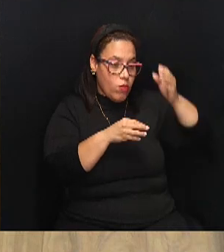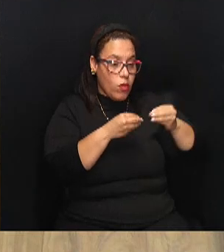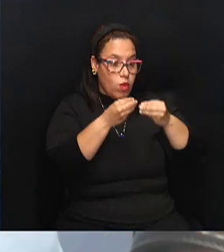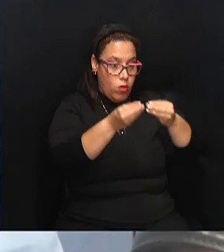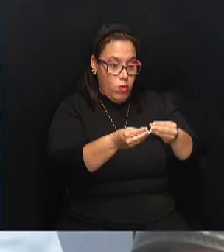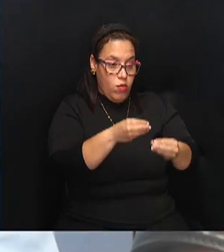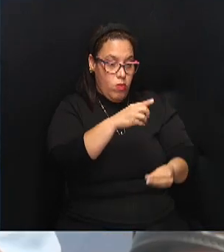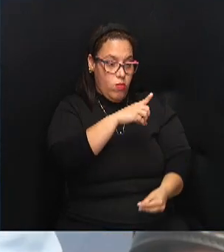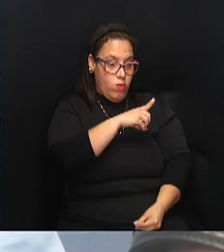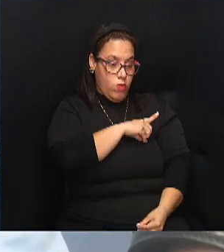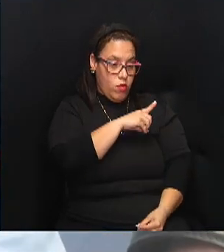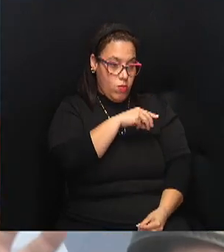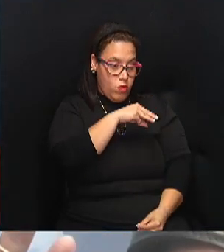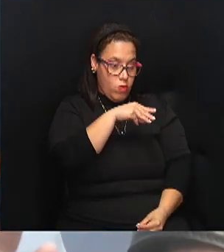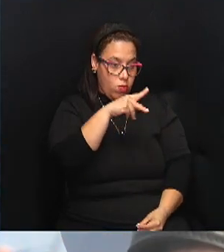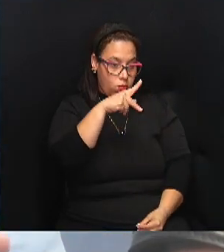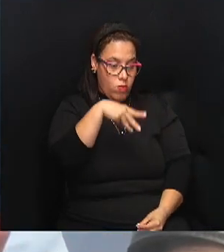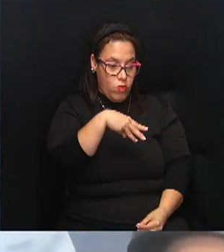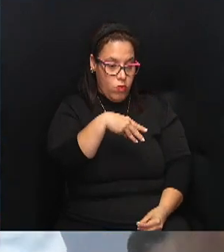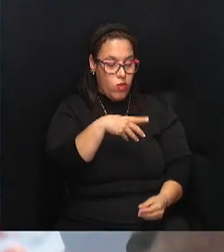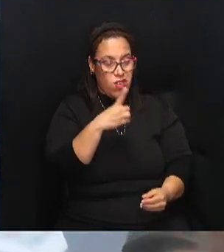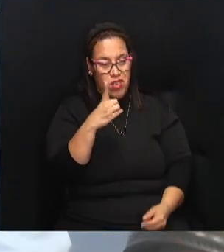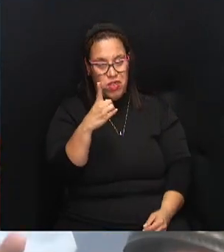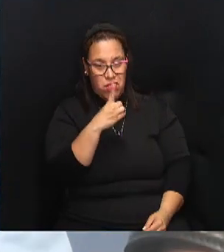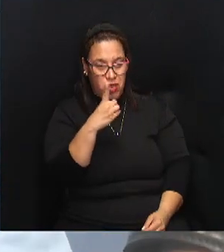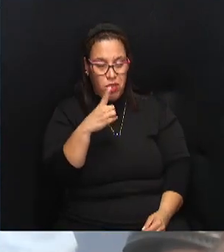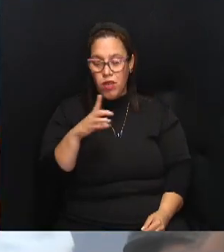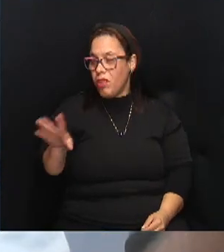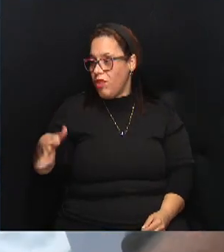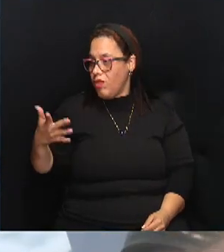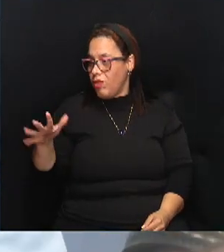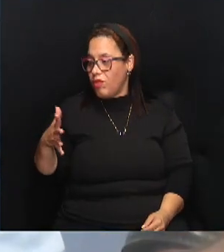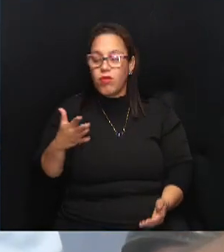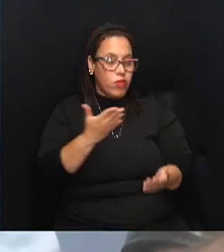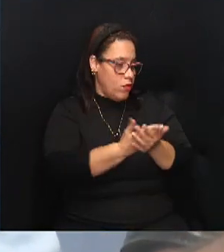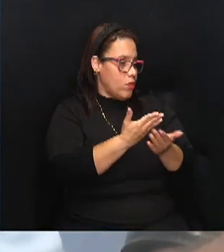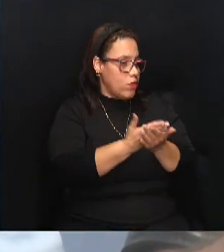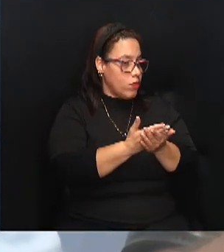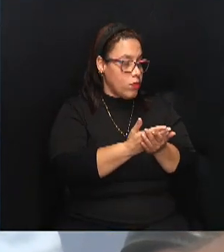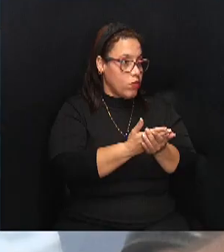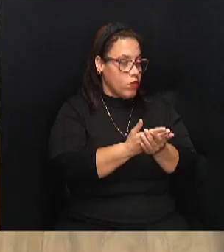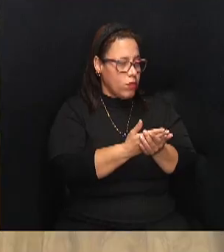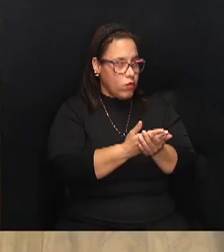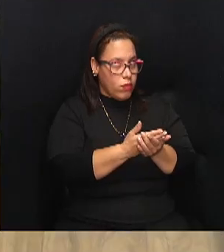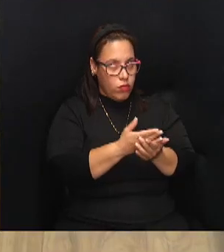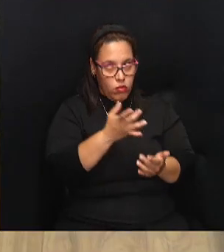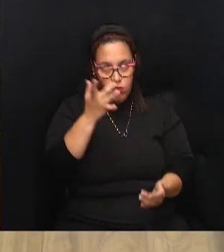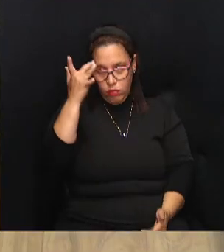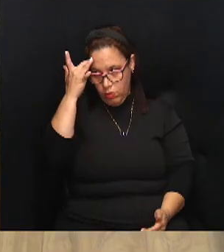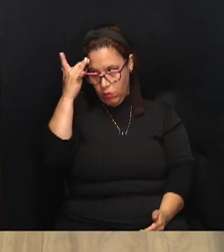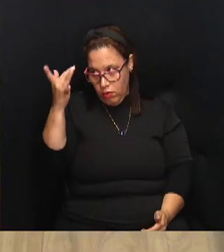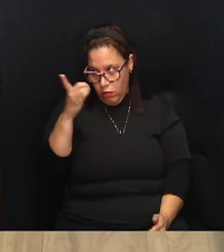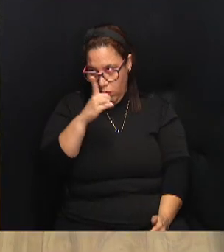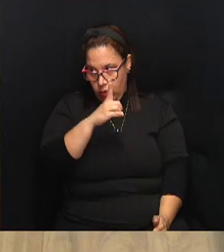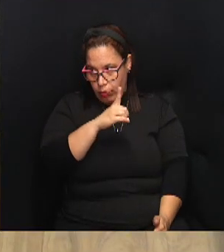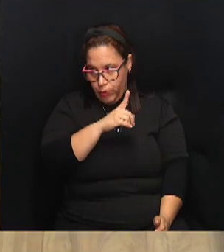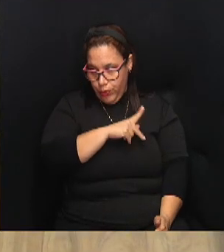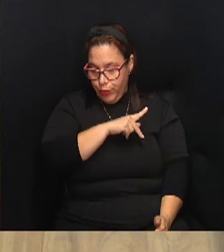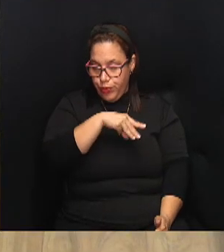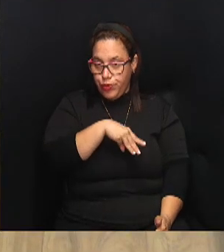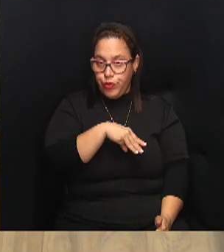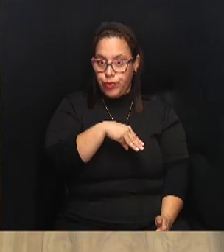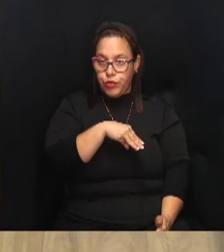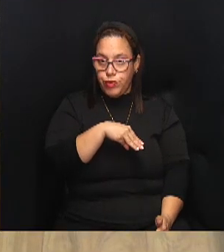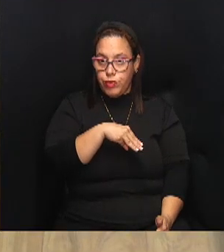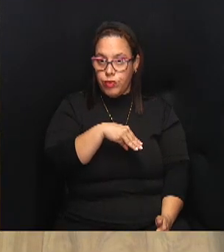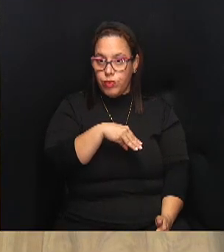fazer fiscalização, daí individualmente, daí porque facilita, teria que estudar, né? Facilita o trabalho da PM. Porque depende da